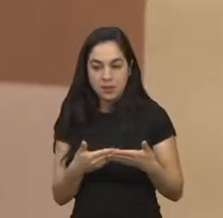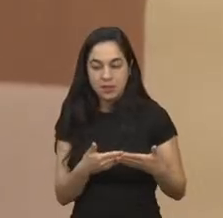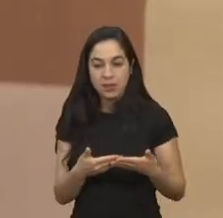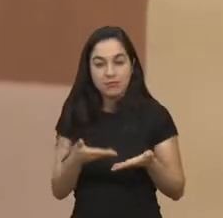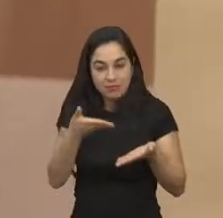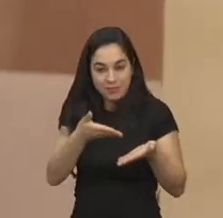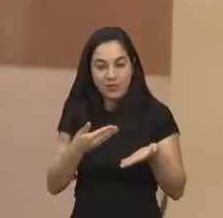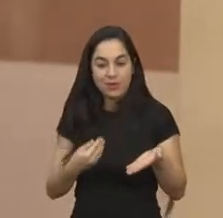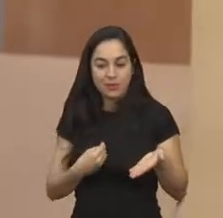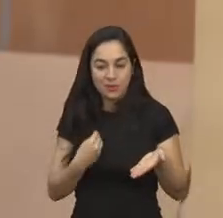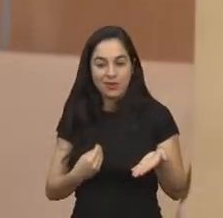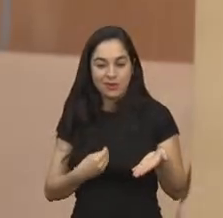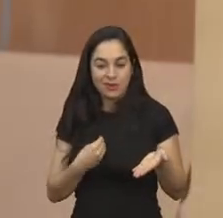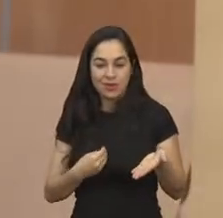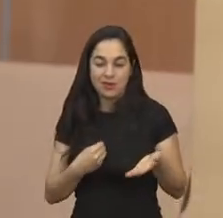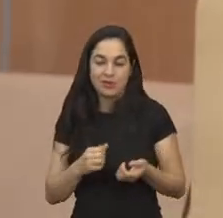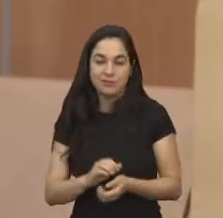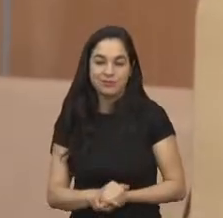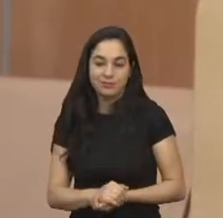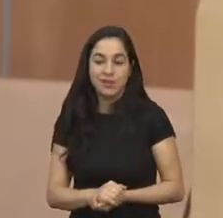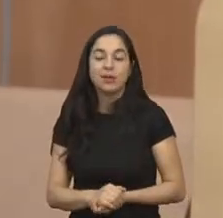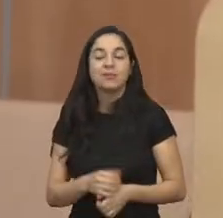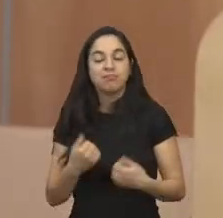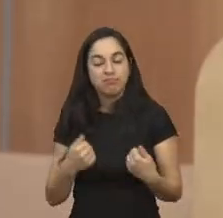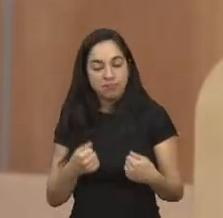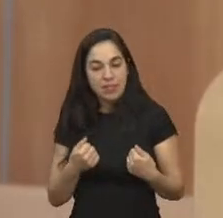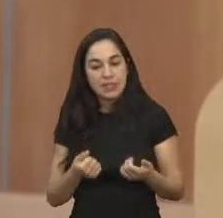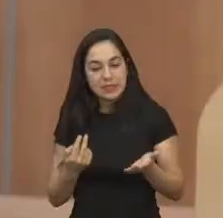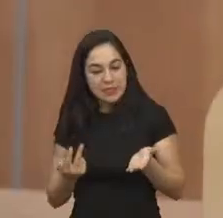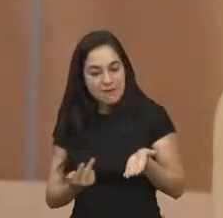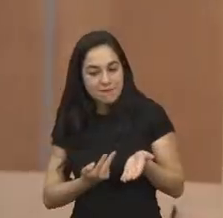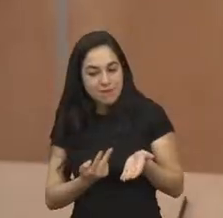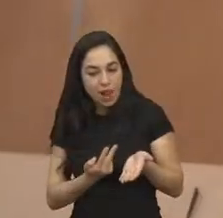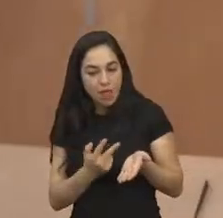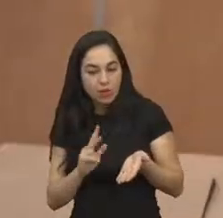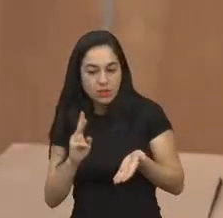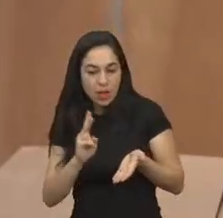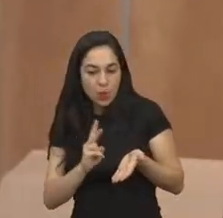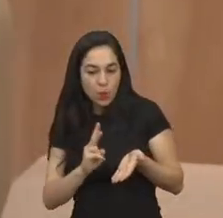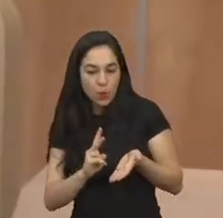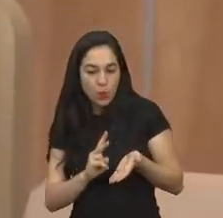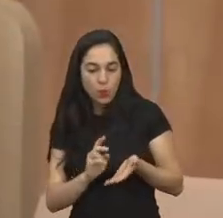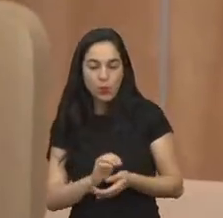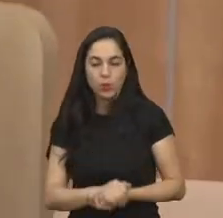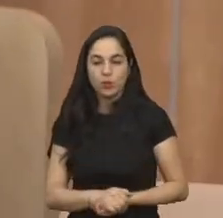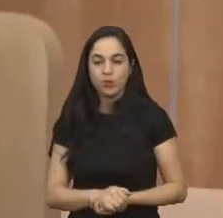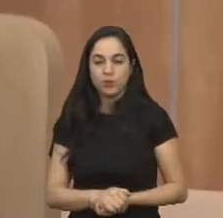uma vida de fato. Então, acho que realmente tem que ser valorizada.